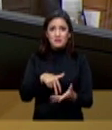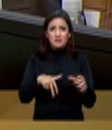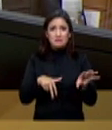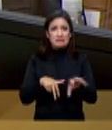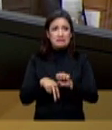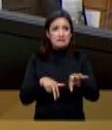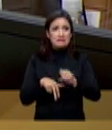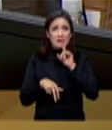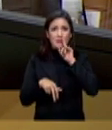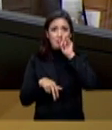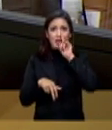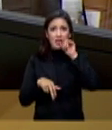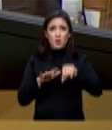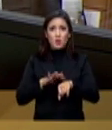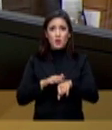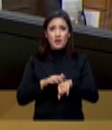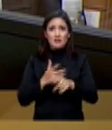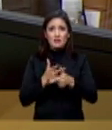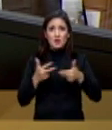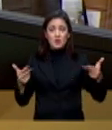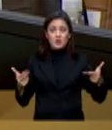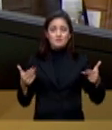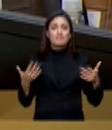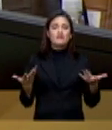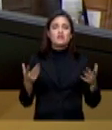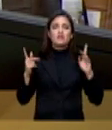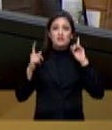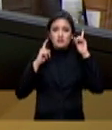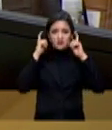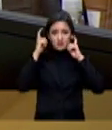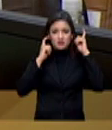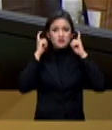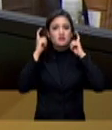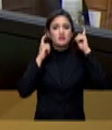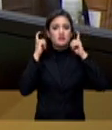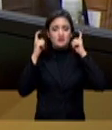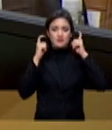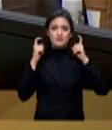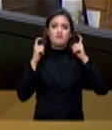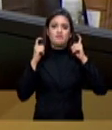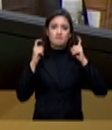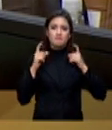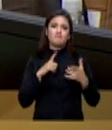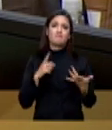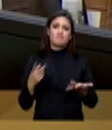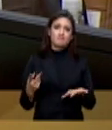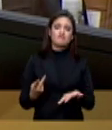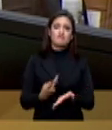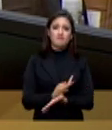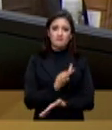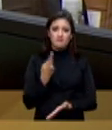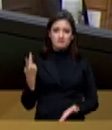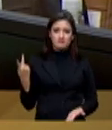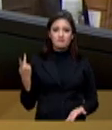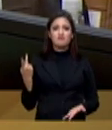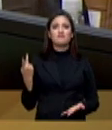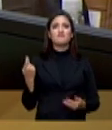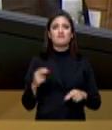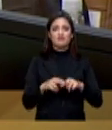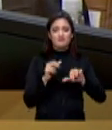grandes riscos de doença essas para o permearam as modificações introduzidas